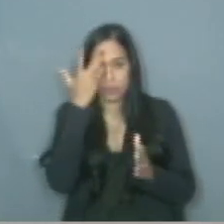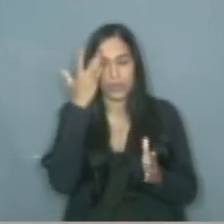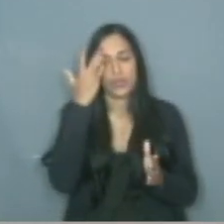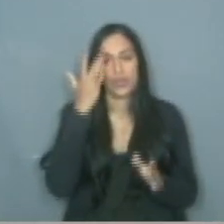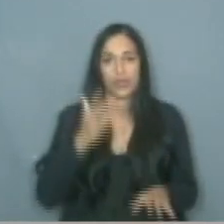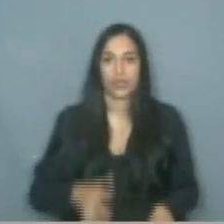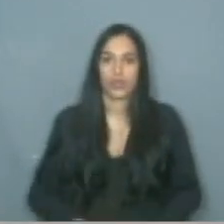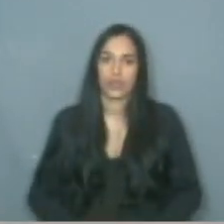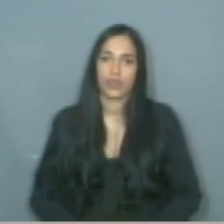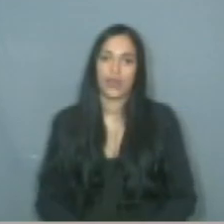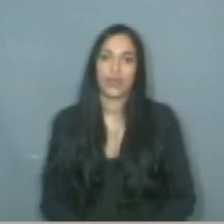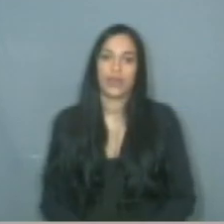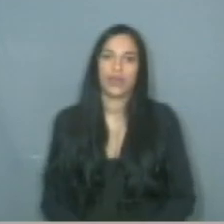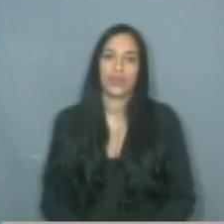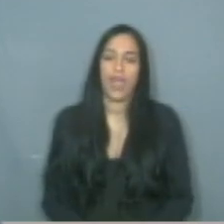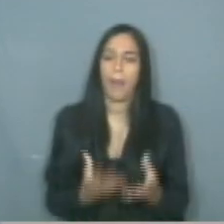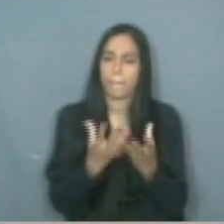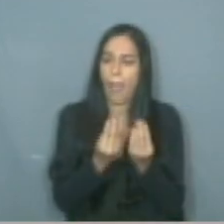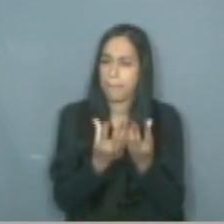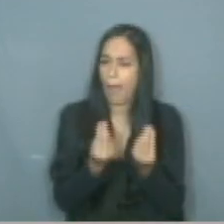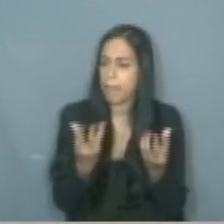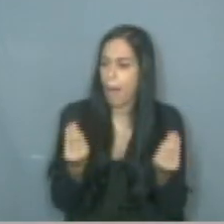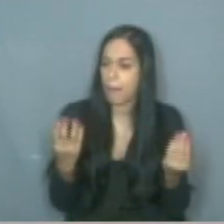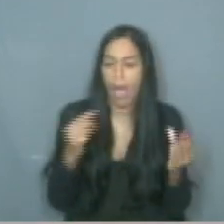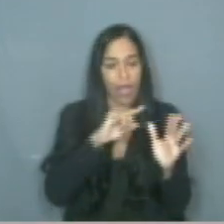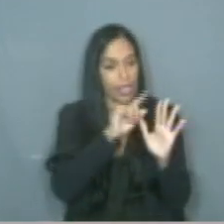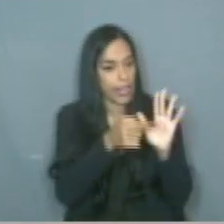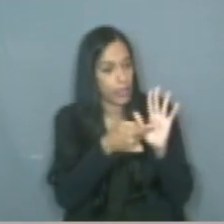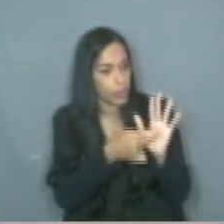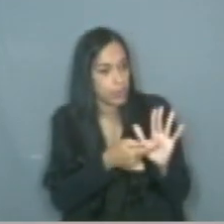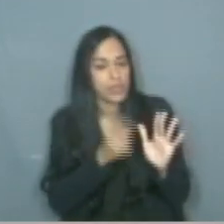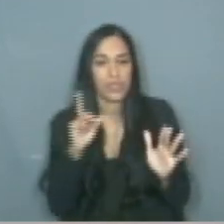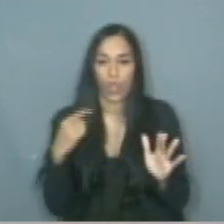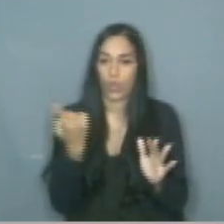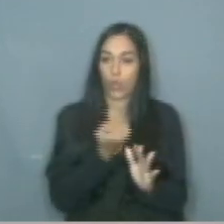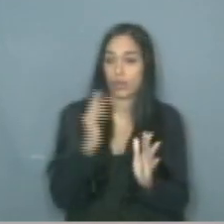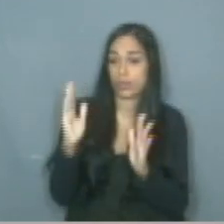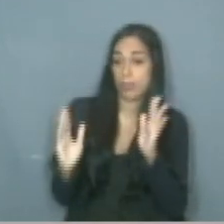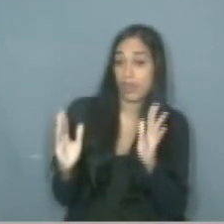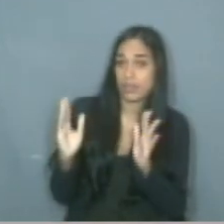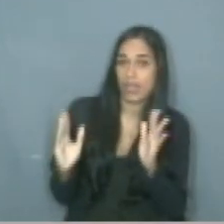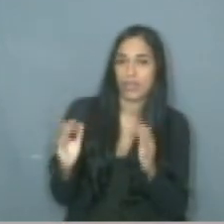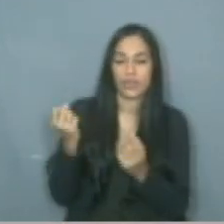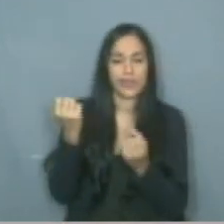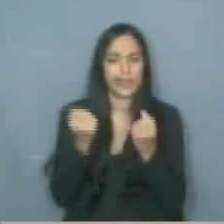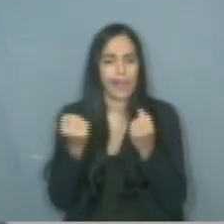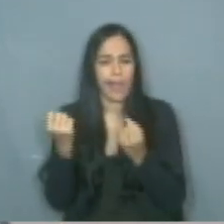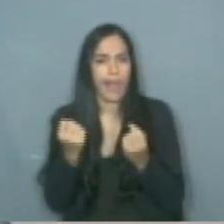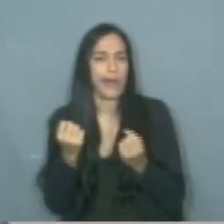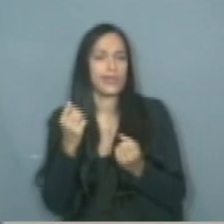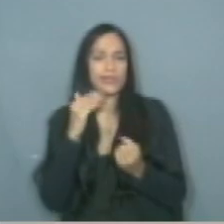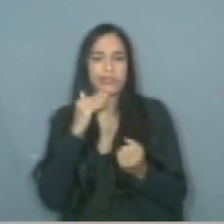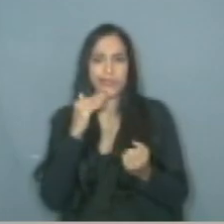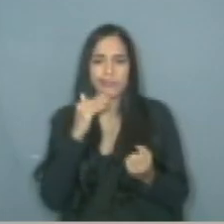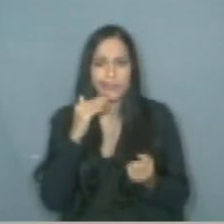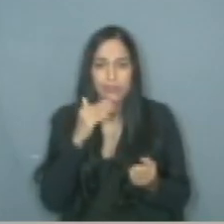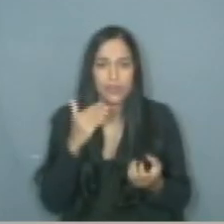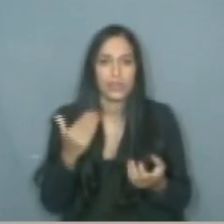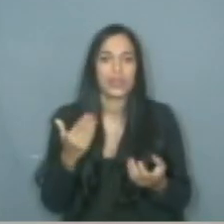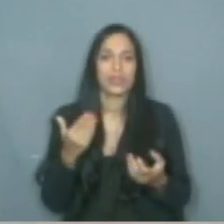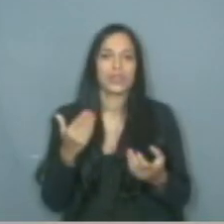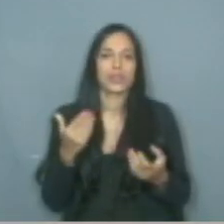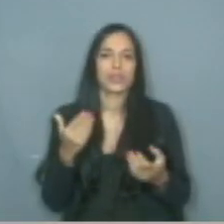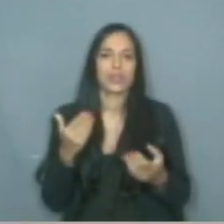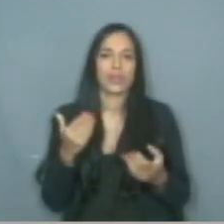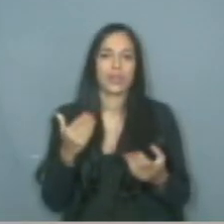pessoas. Muitas denúncias chegam ao nosso mandato de veículos que foram arranhados, depredados, porque